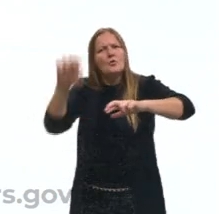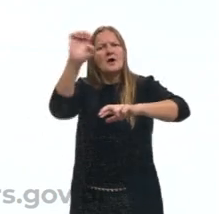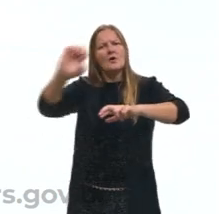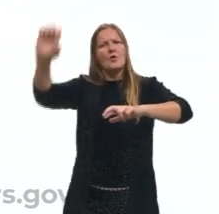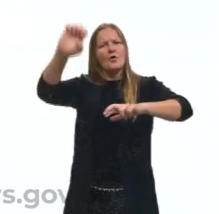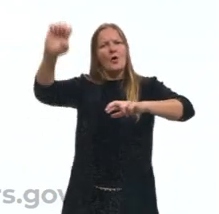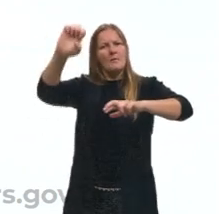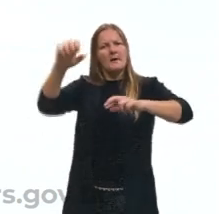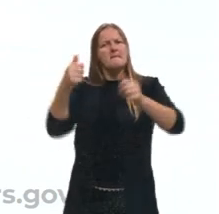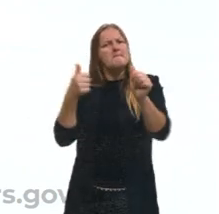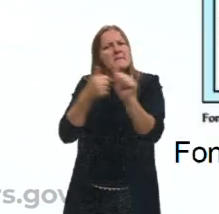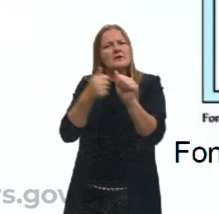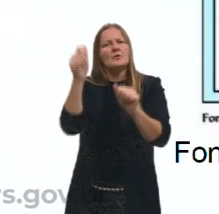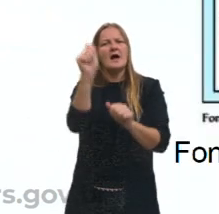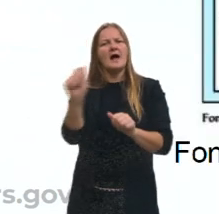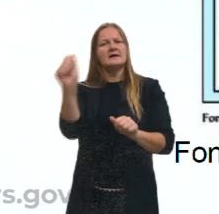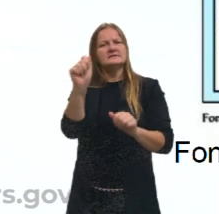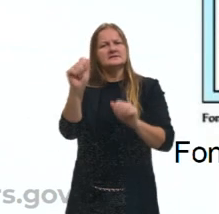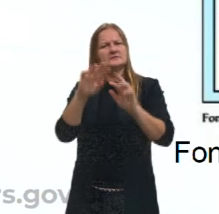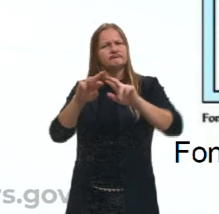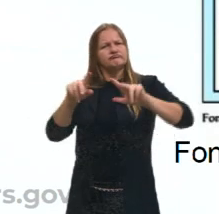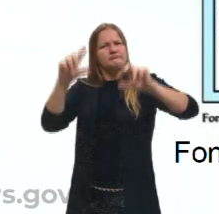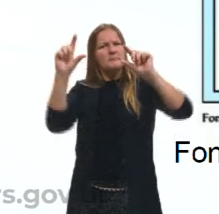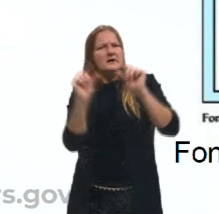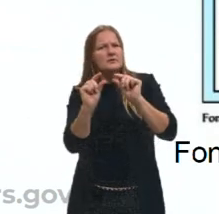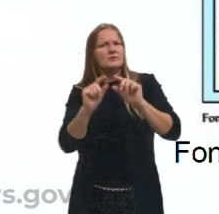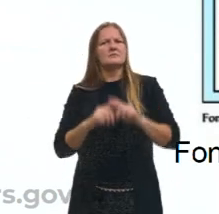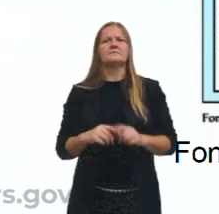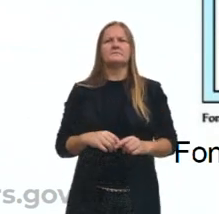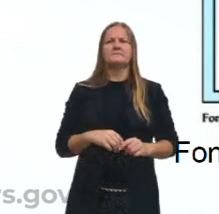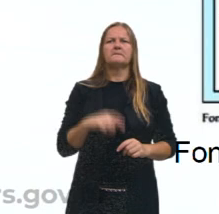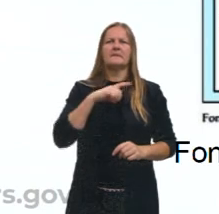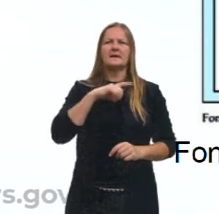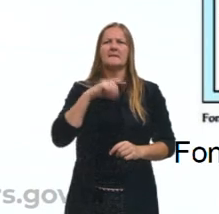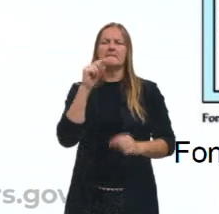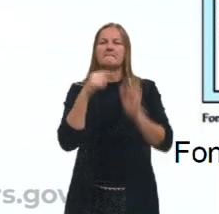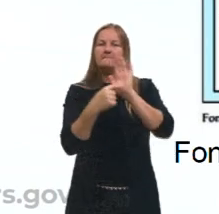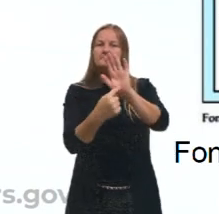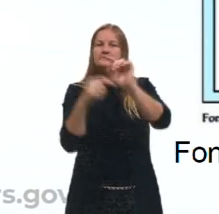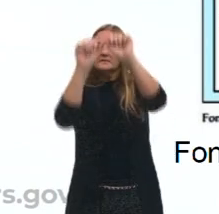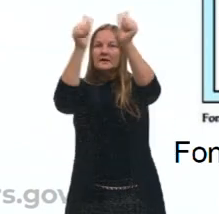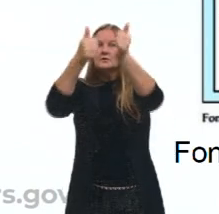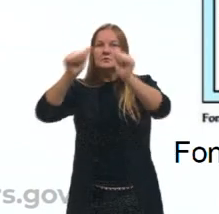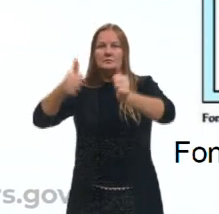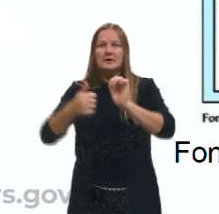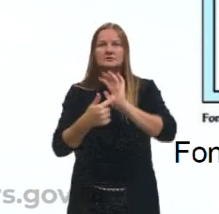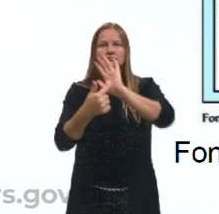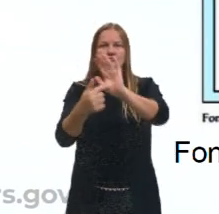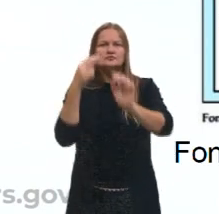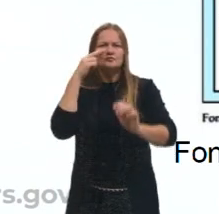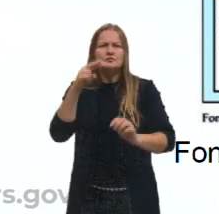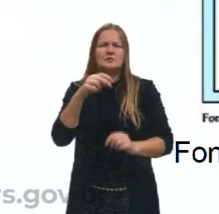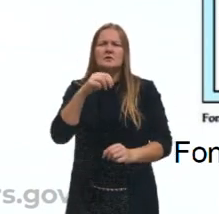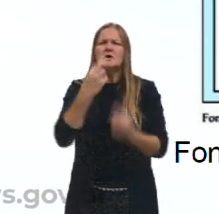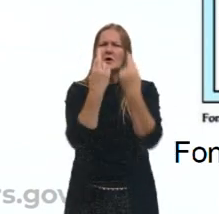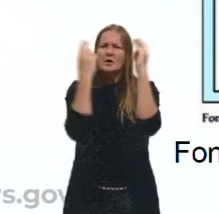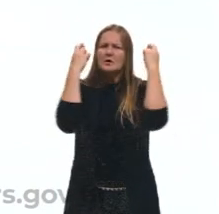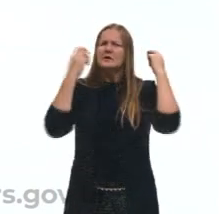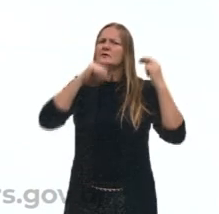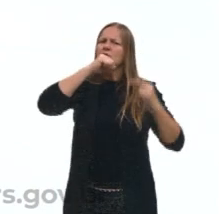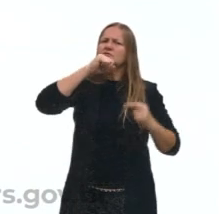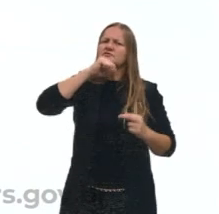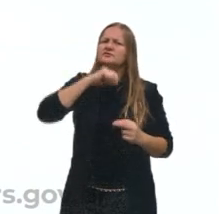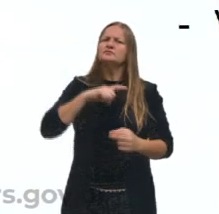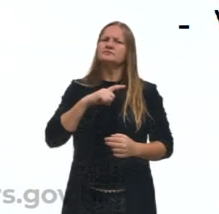da Ásia menor e aqui só a península balcânica e esses gregos antigos